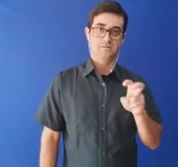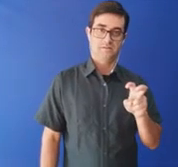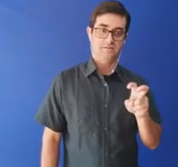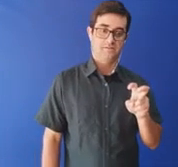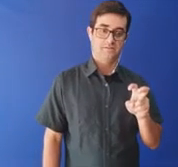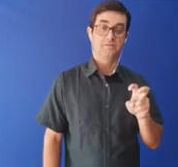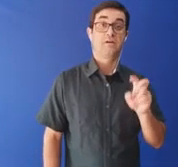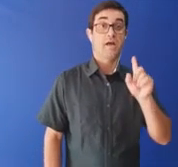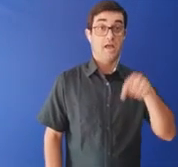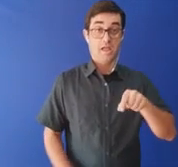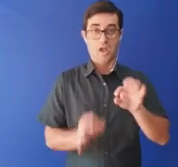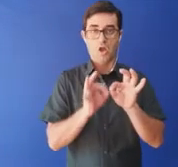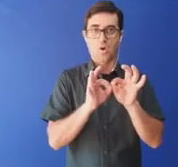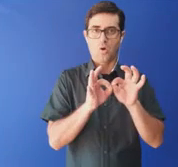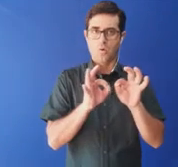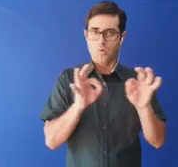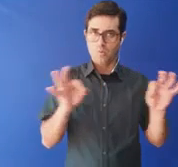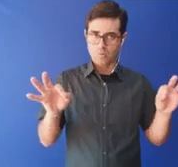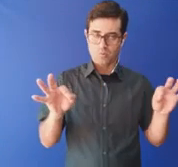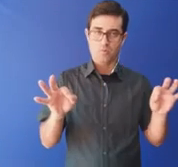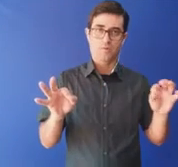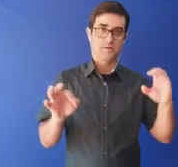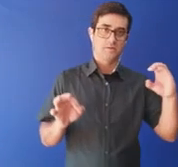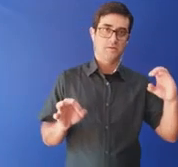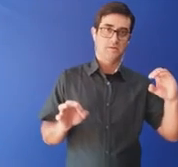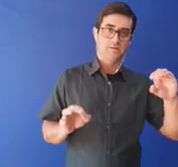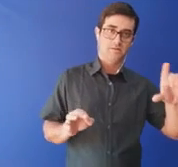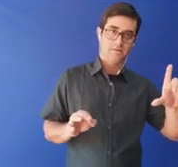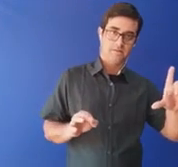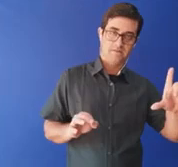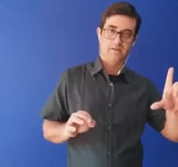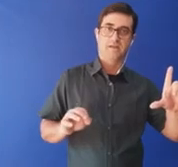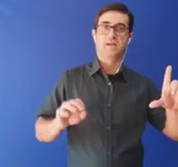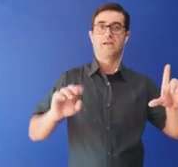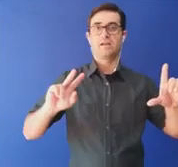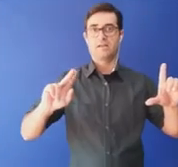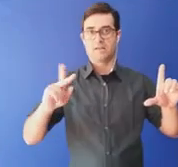135, que vai ser o comprimento entre a ligação